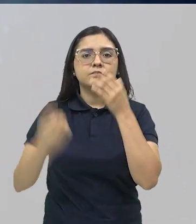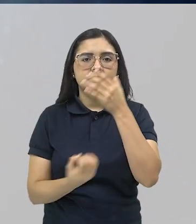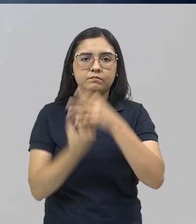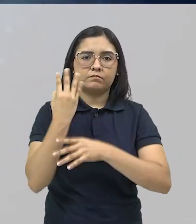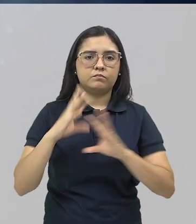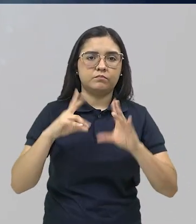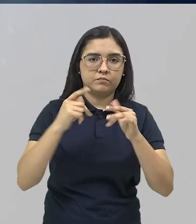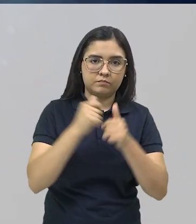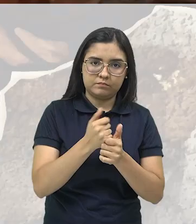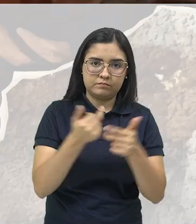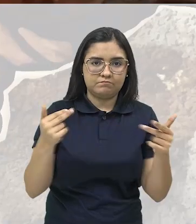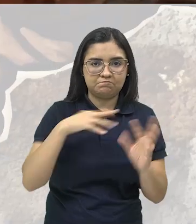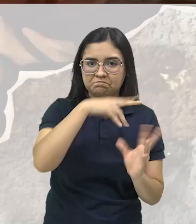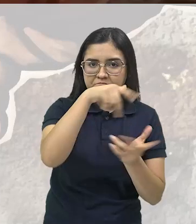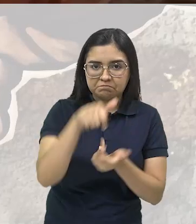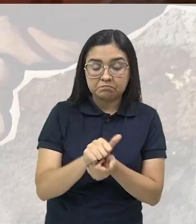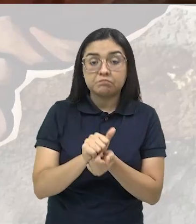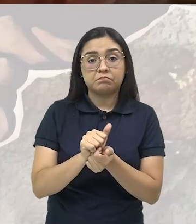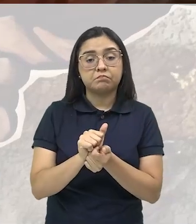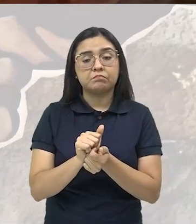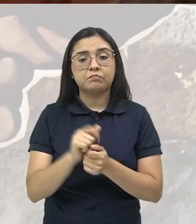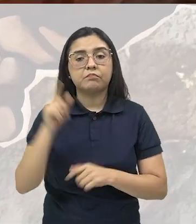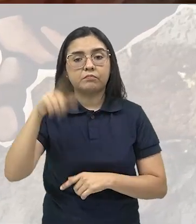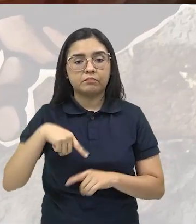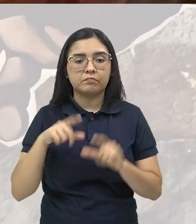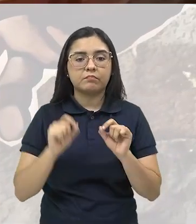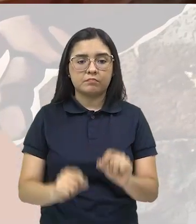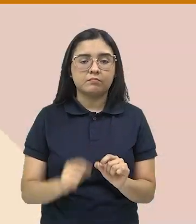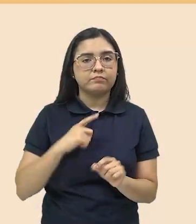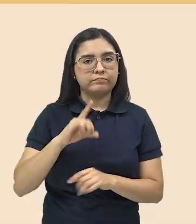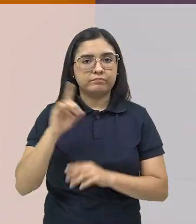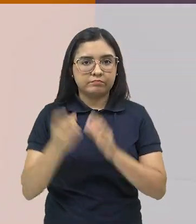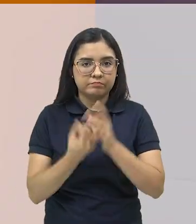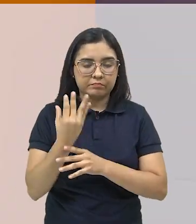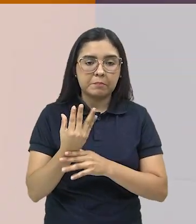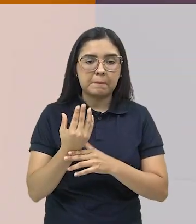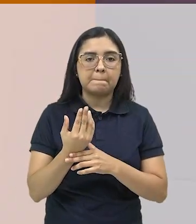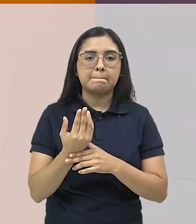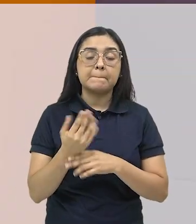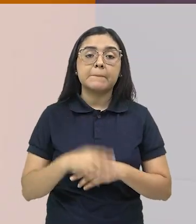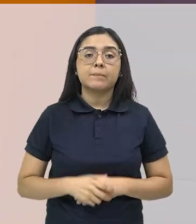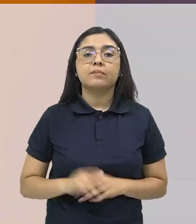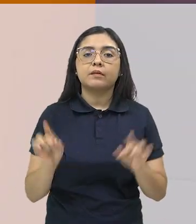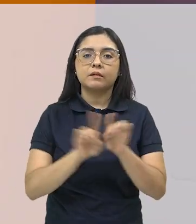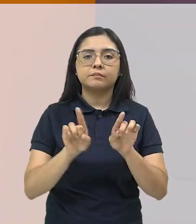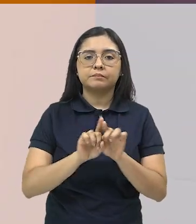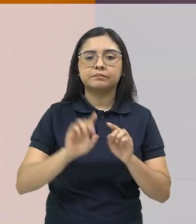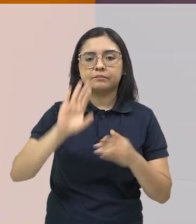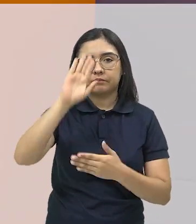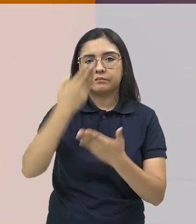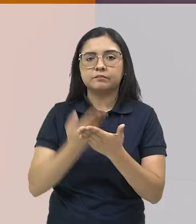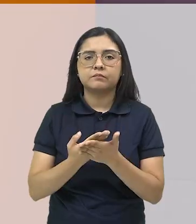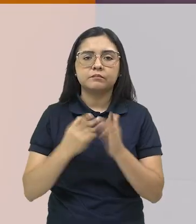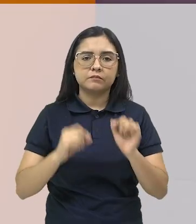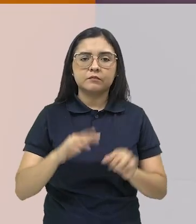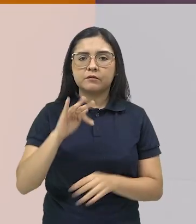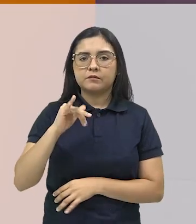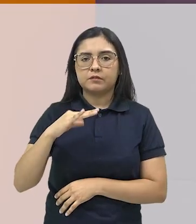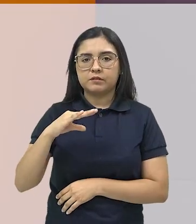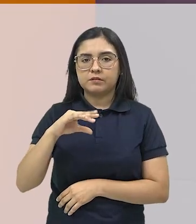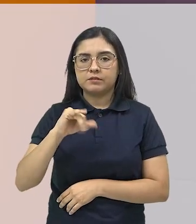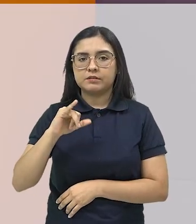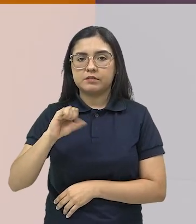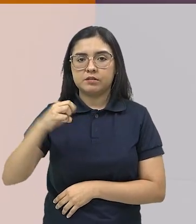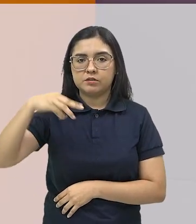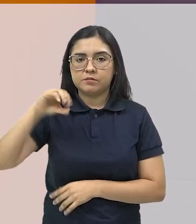criador de todas as coisas, que é o que a gente chama de criacionismo, e também acreditavam no fixismo, que é uma teoria